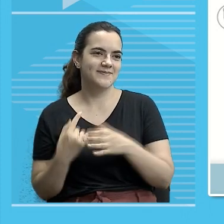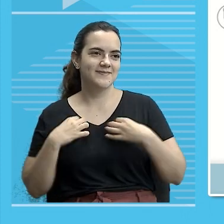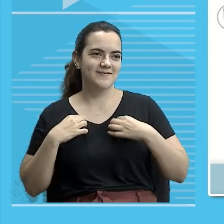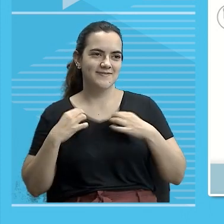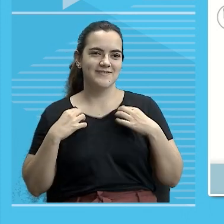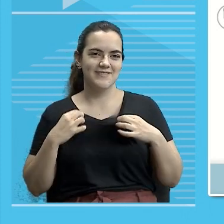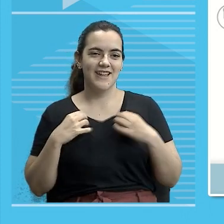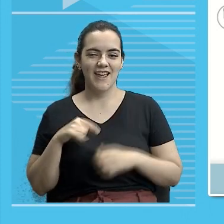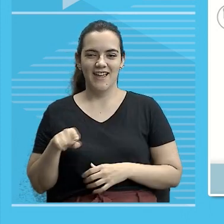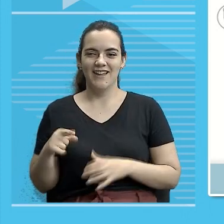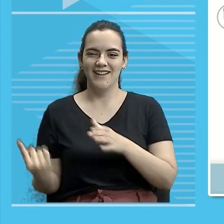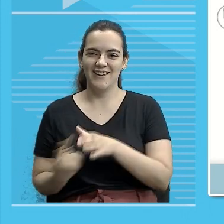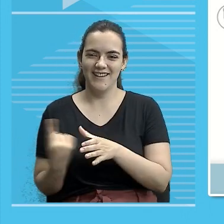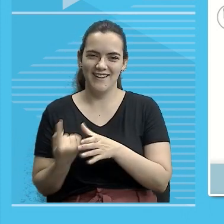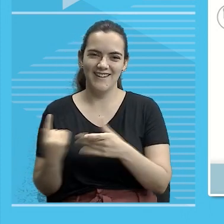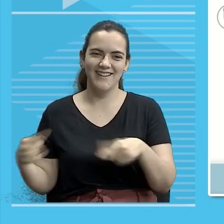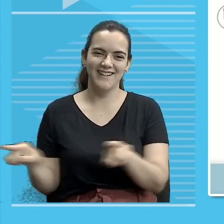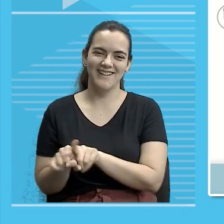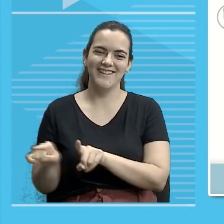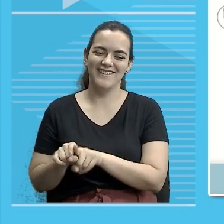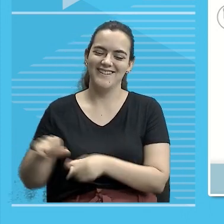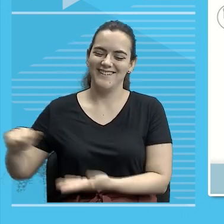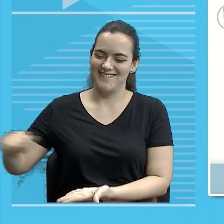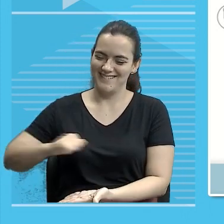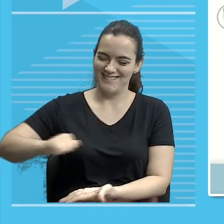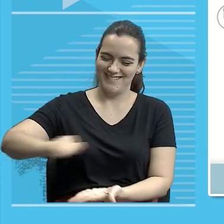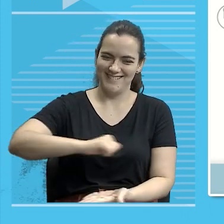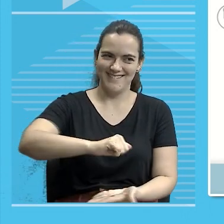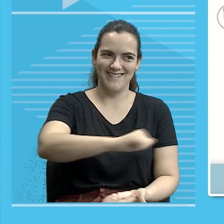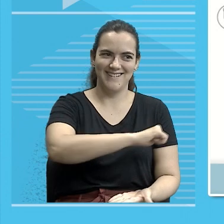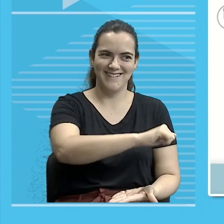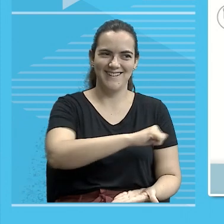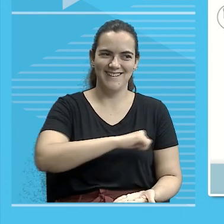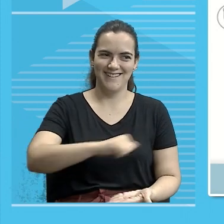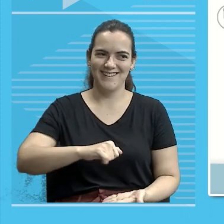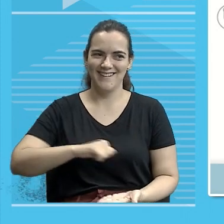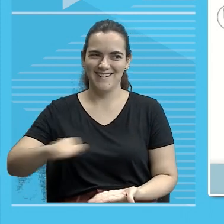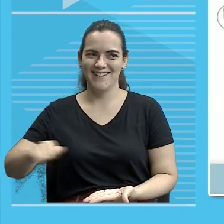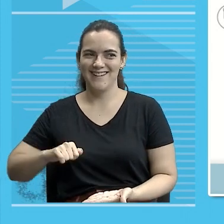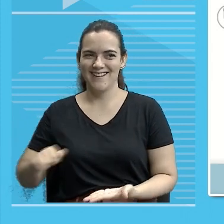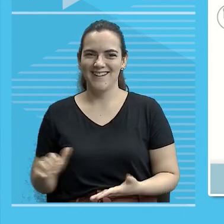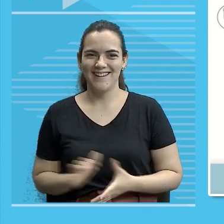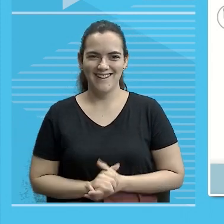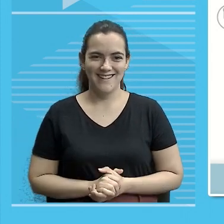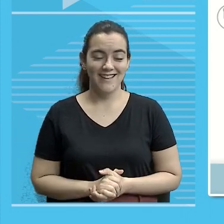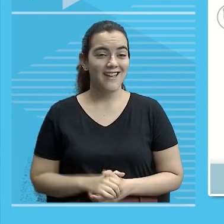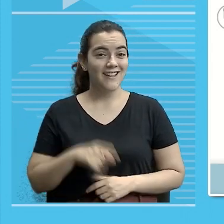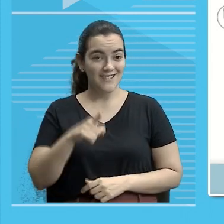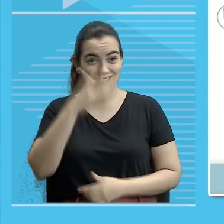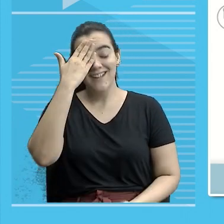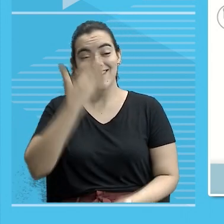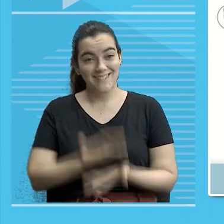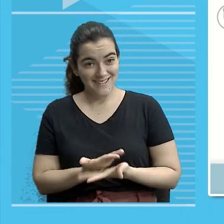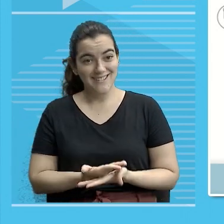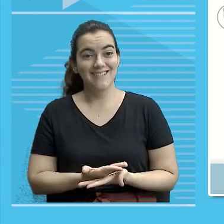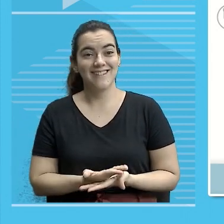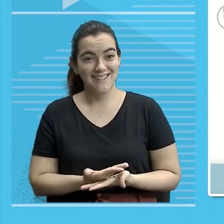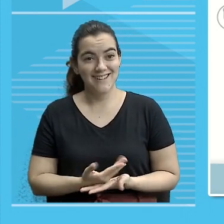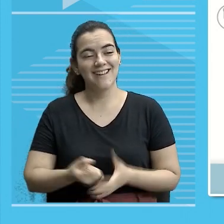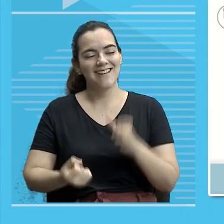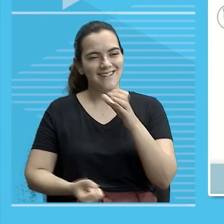lavasse passasse e foi atendido criaram isso aí